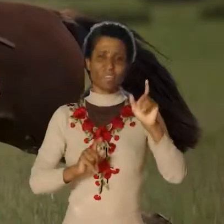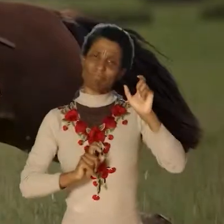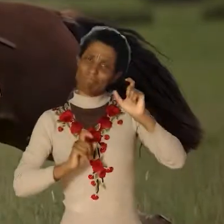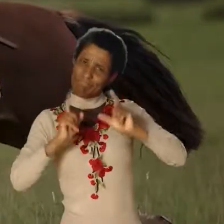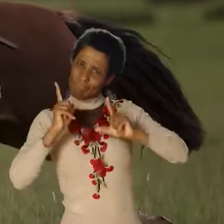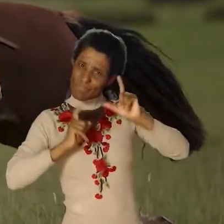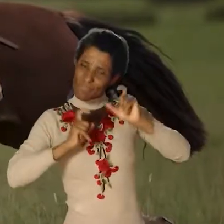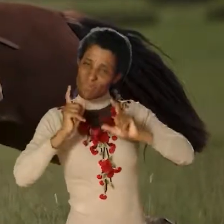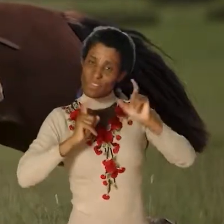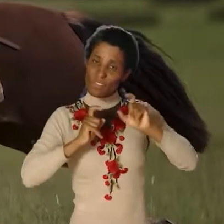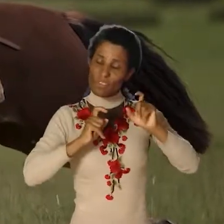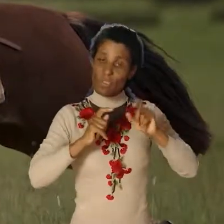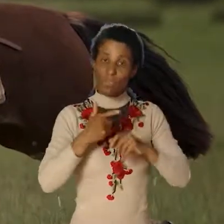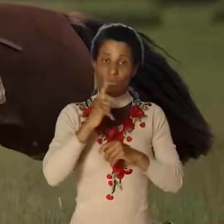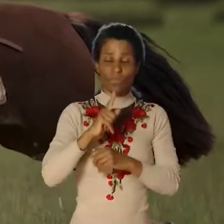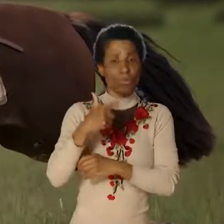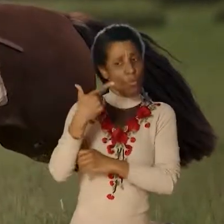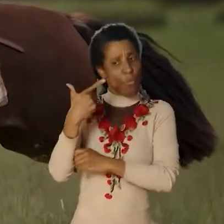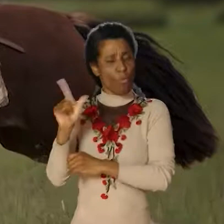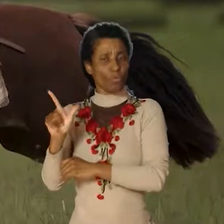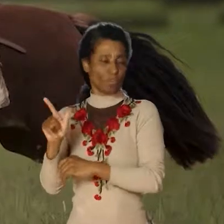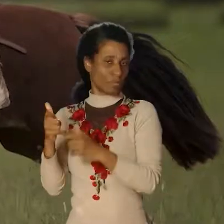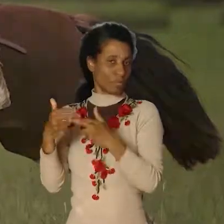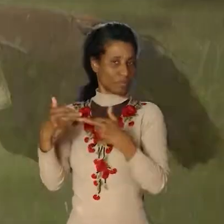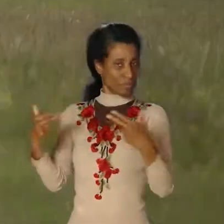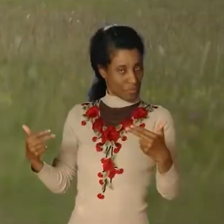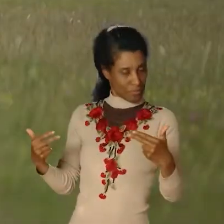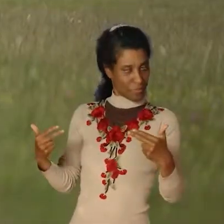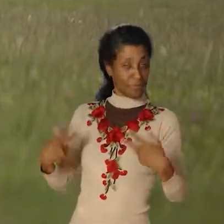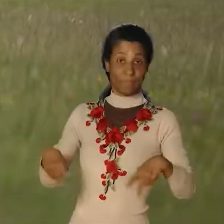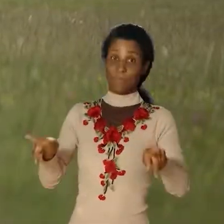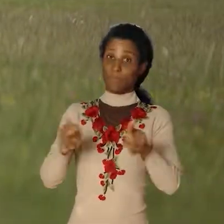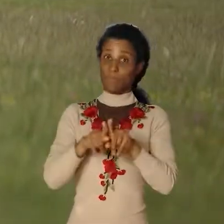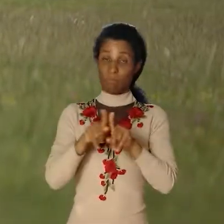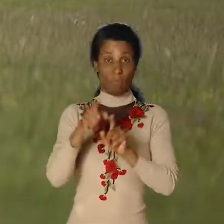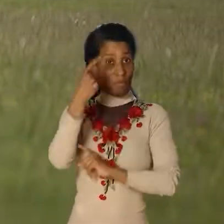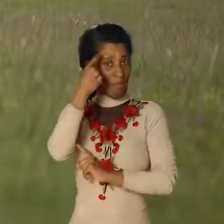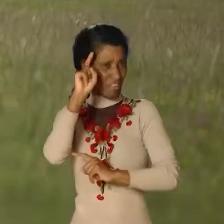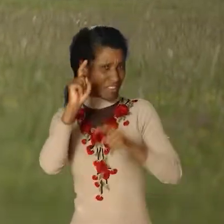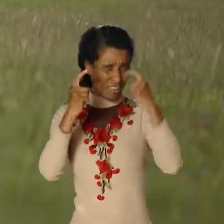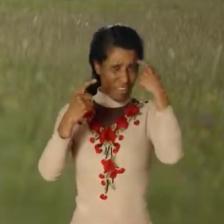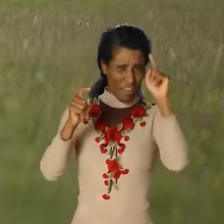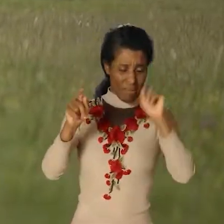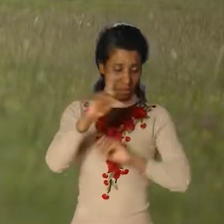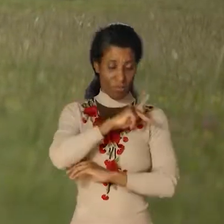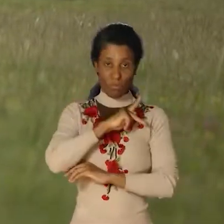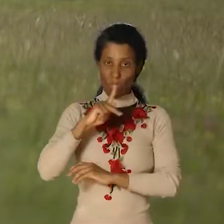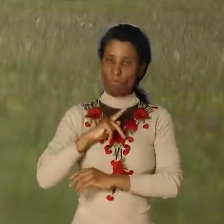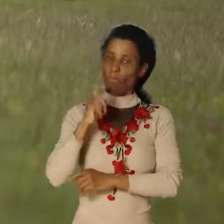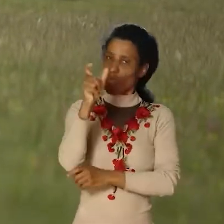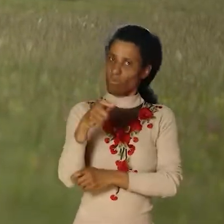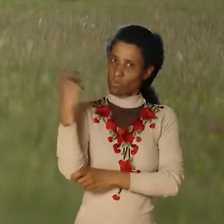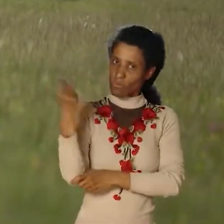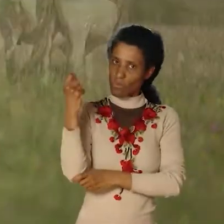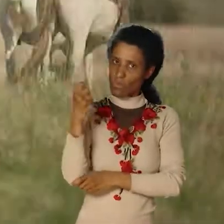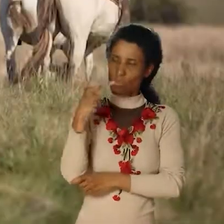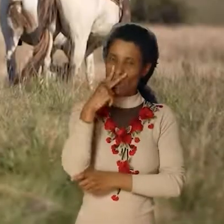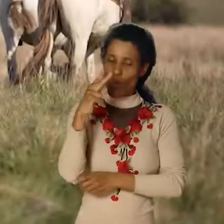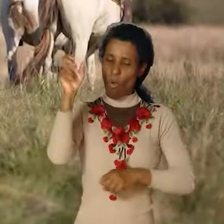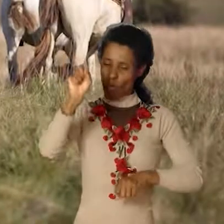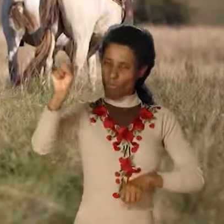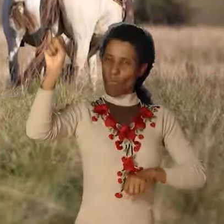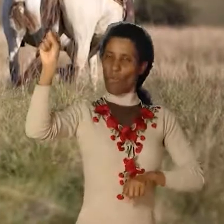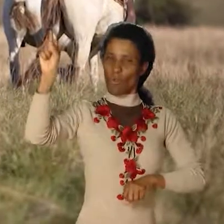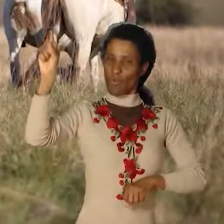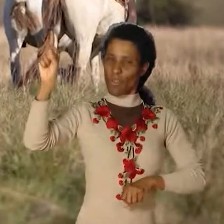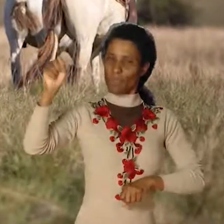Mas as expressões acabaram suscitando outras conotações. Em contrapartida, as ideias do gaúcho como